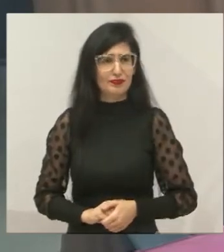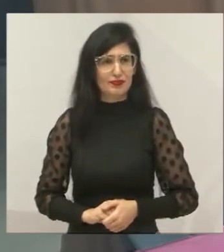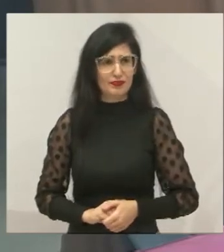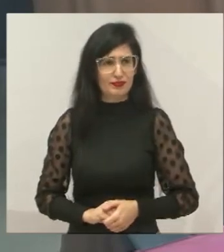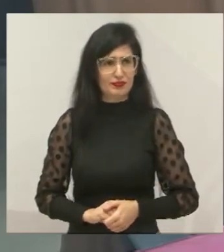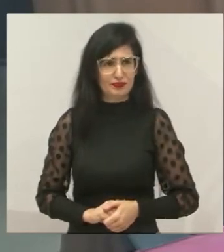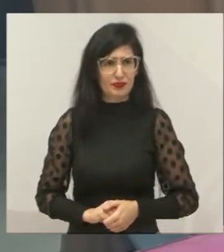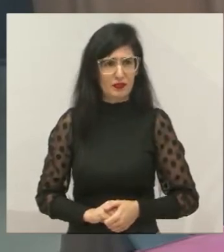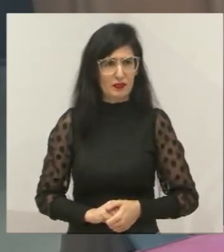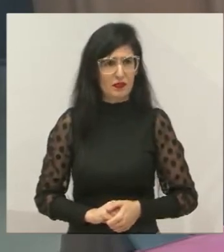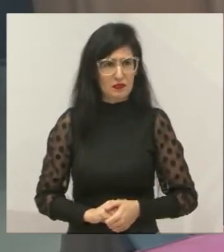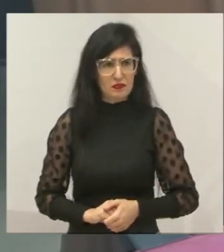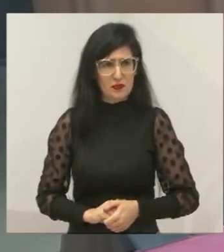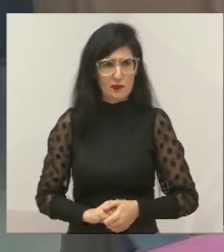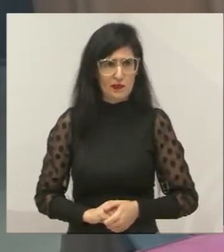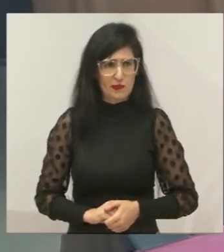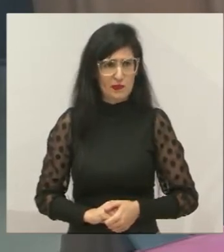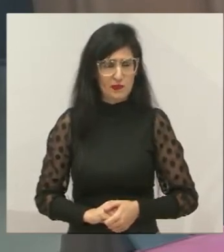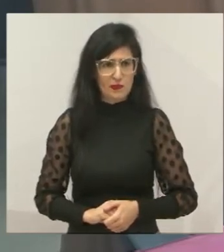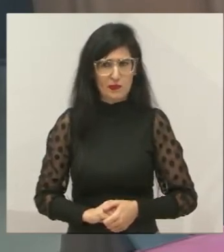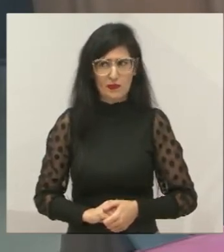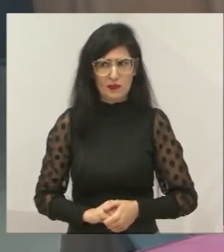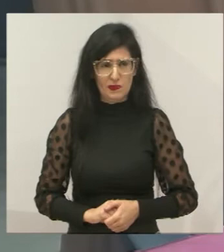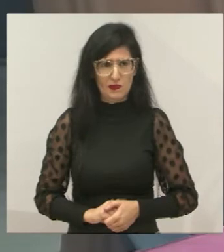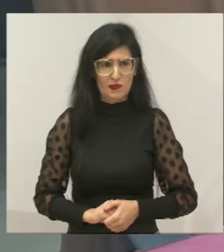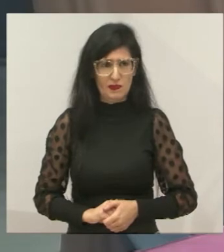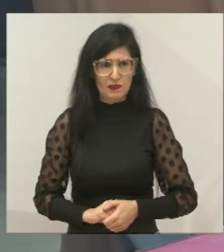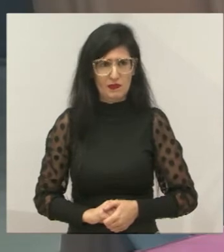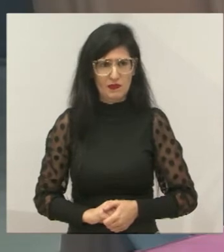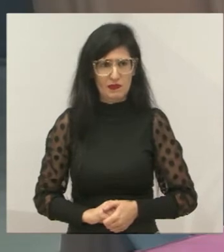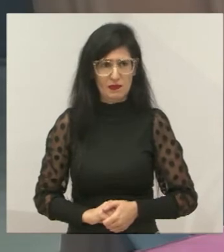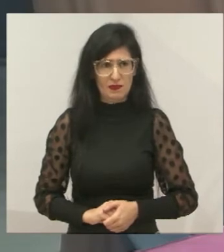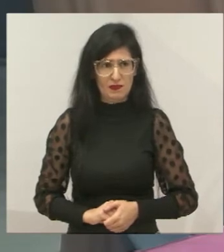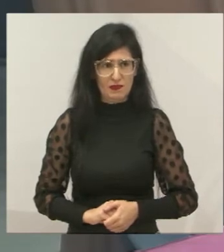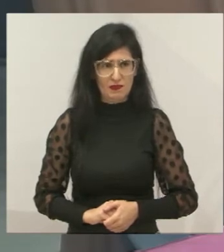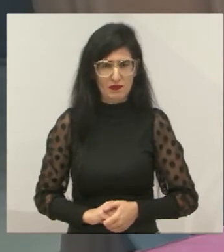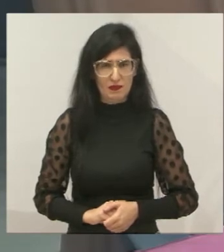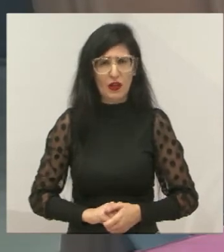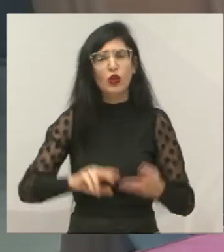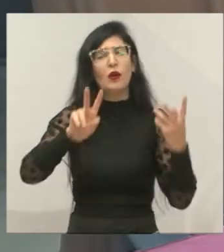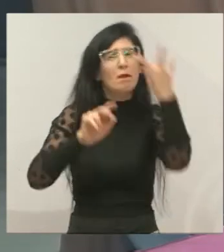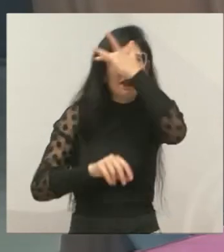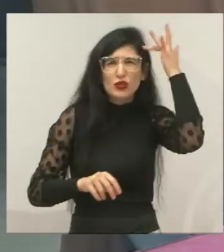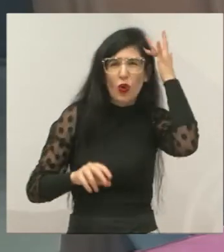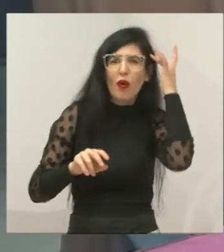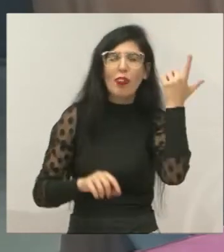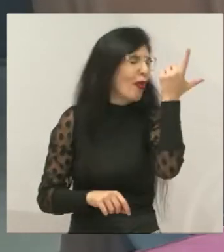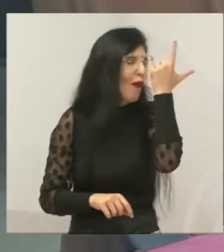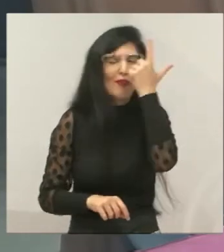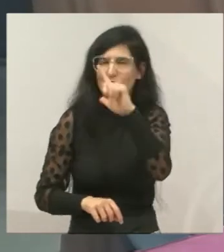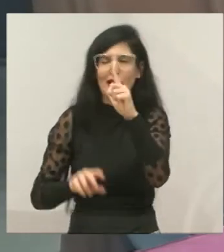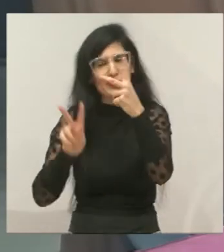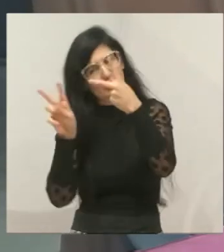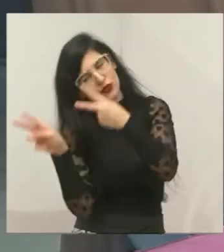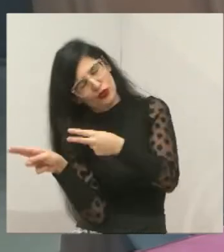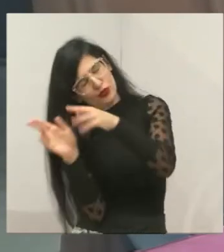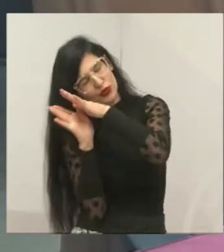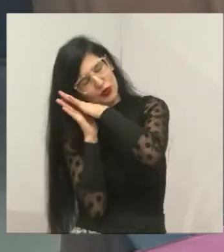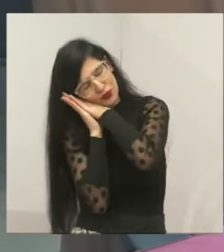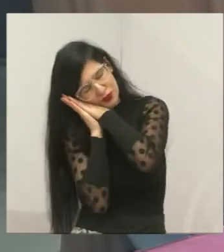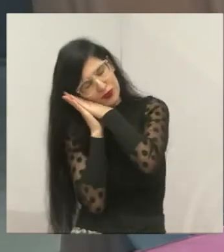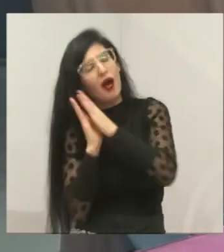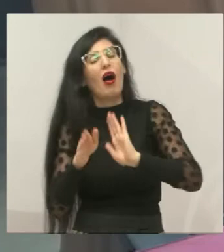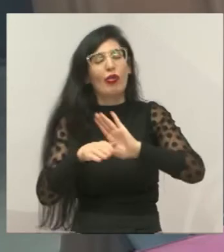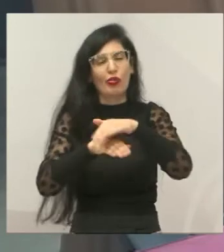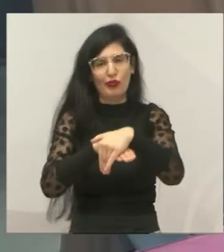de trabalho. Porque não dá para esperar, a gente está insuportável a gente dormir à noite, o Vilar não consegue dormir. Então,